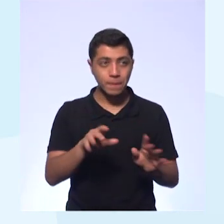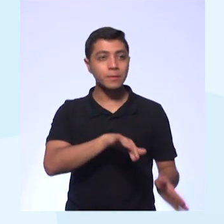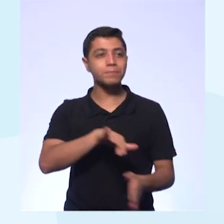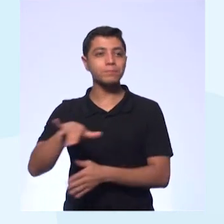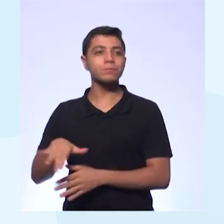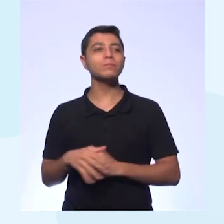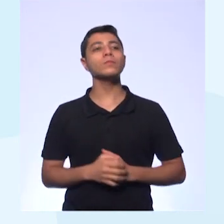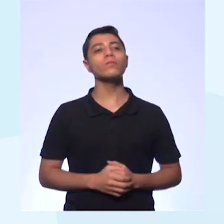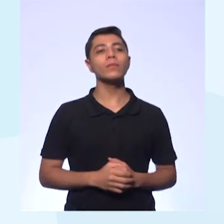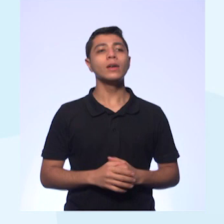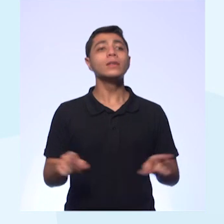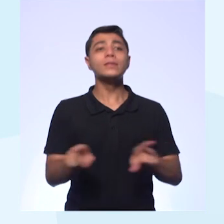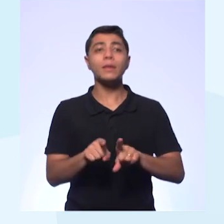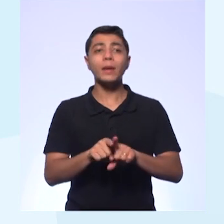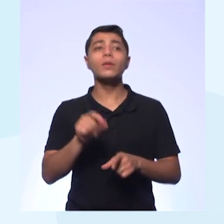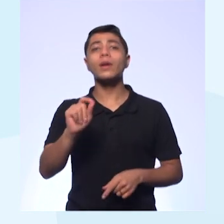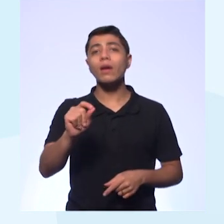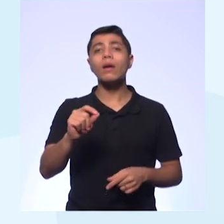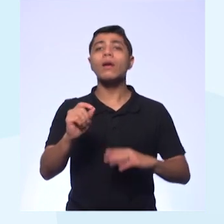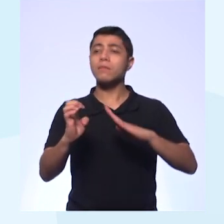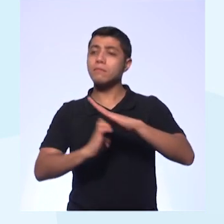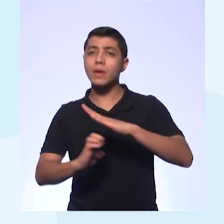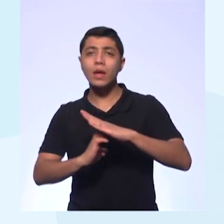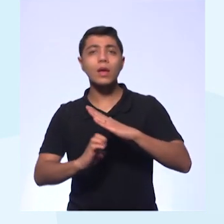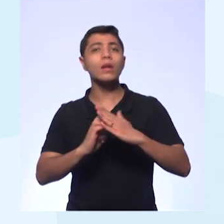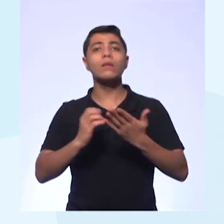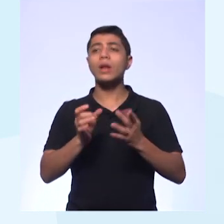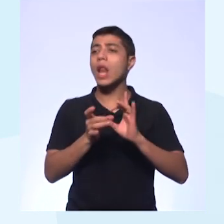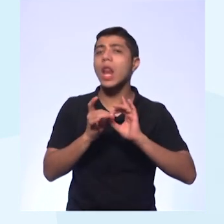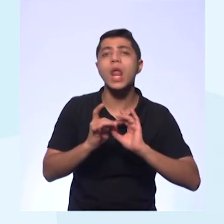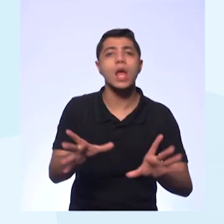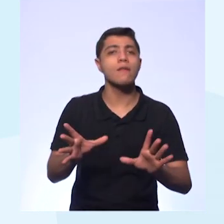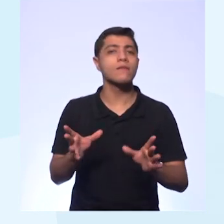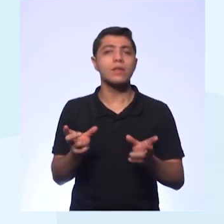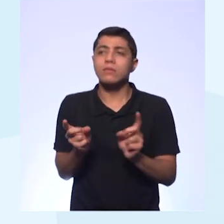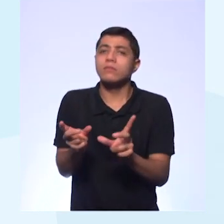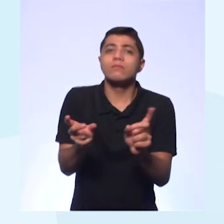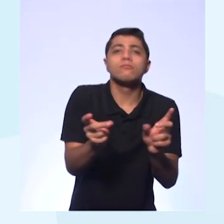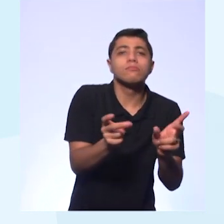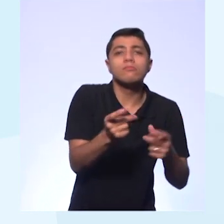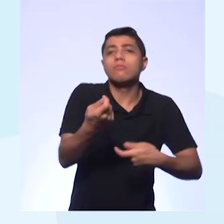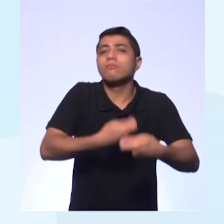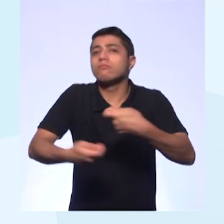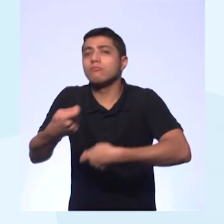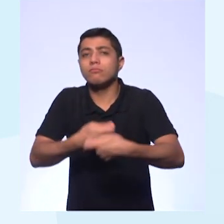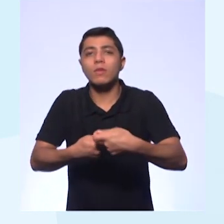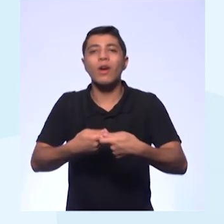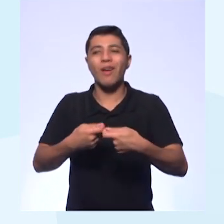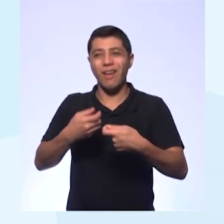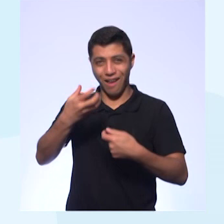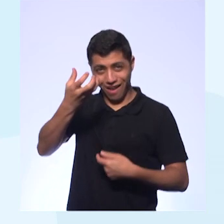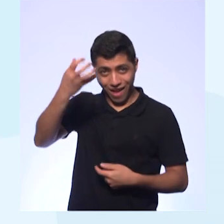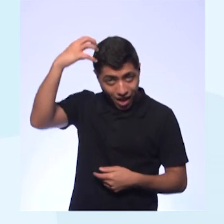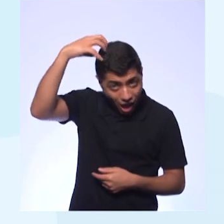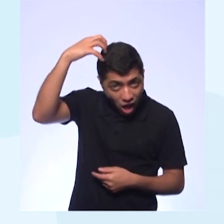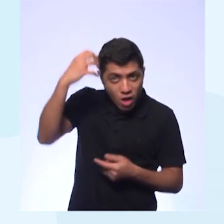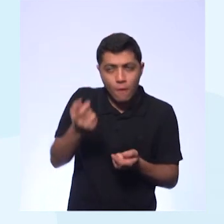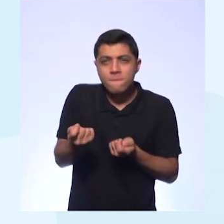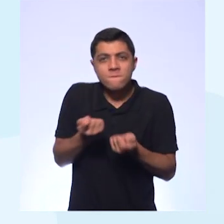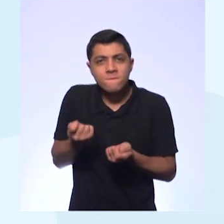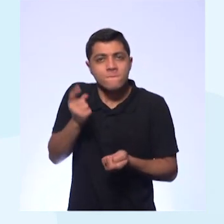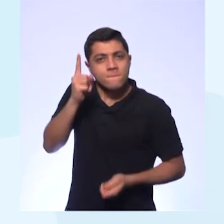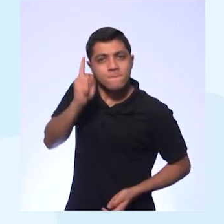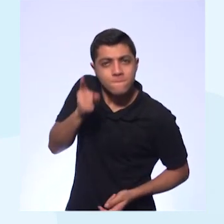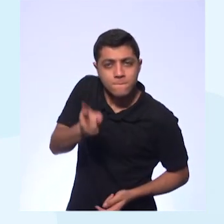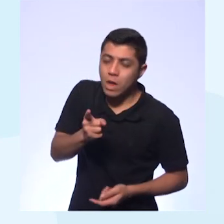mercado que começa a insurgir na França, não tem mais aquele controle da monarquia. diminuição do poder do clero católico, ou